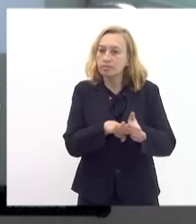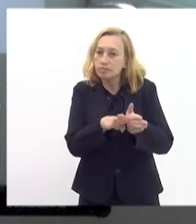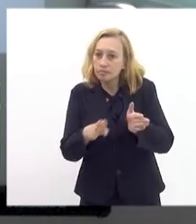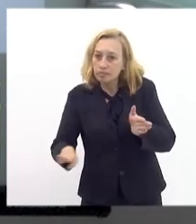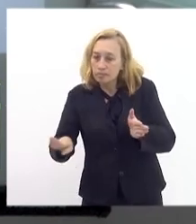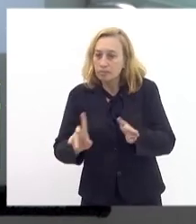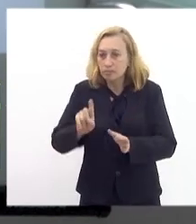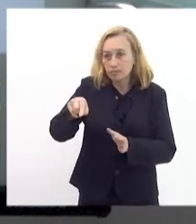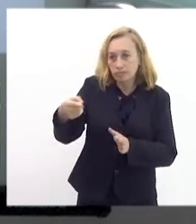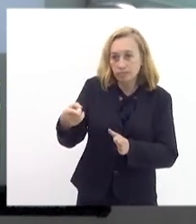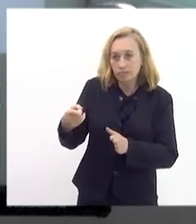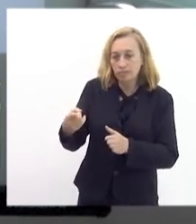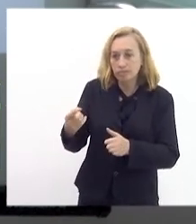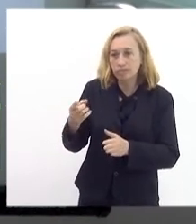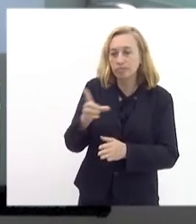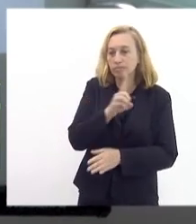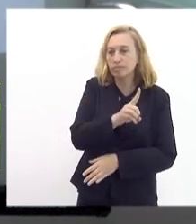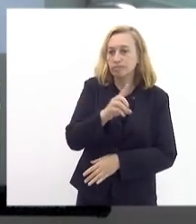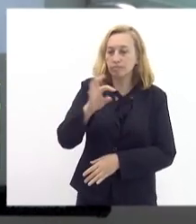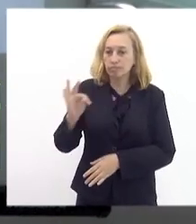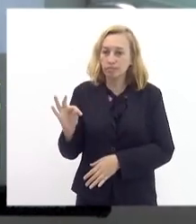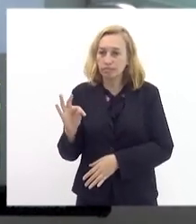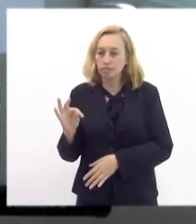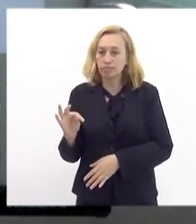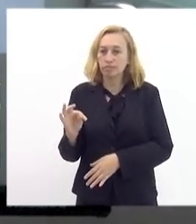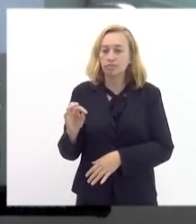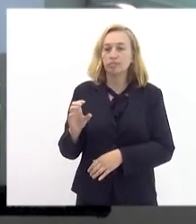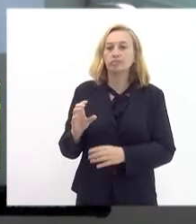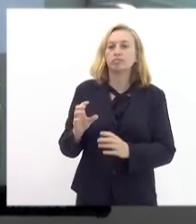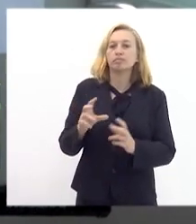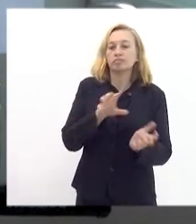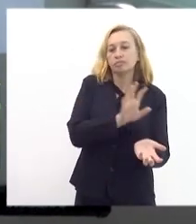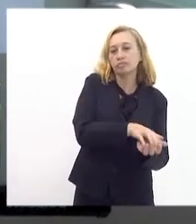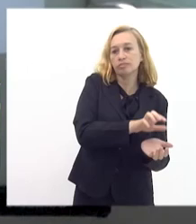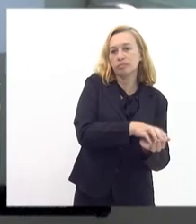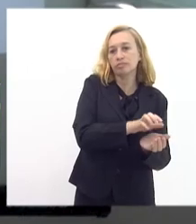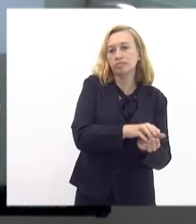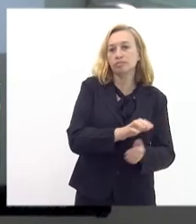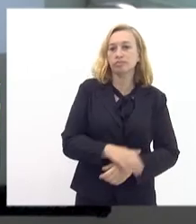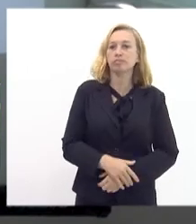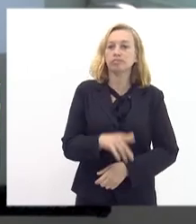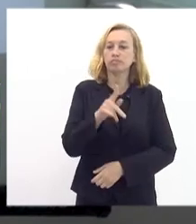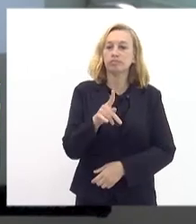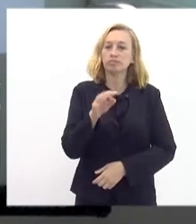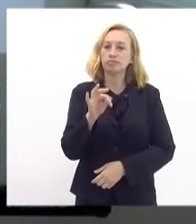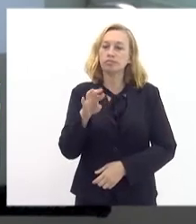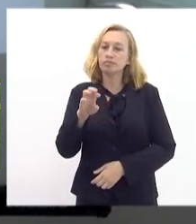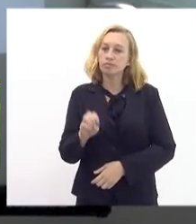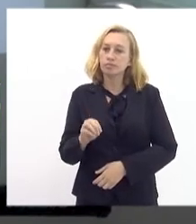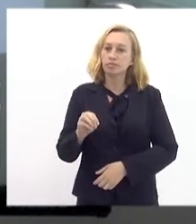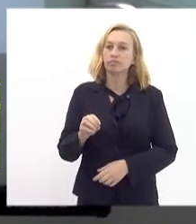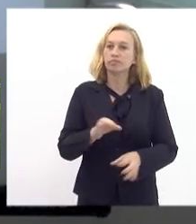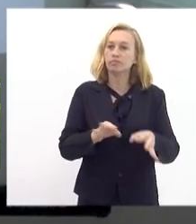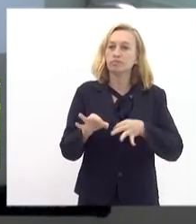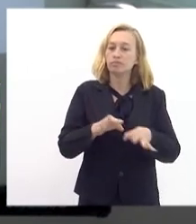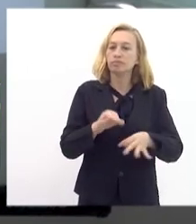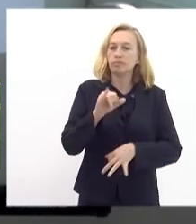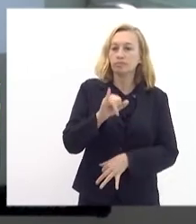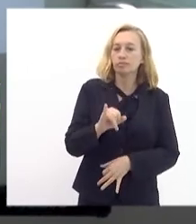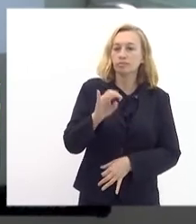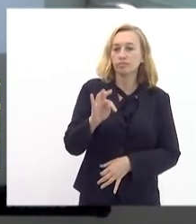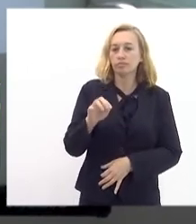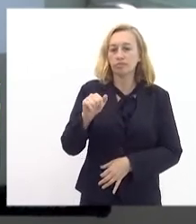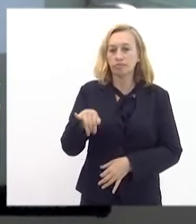e depois entra pelo distrito industrial de Santa Cruz nós estamos inseridos no porto na área do porto organizado de